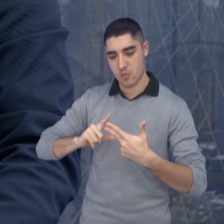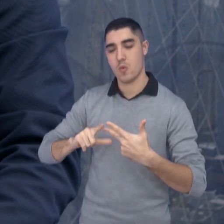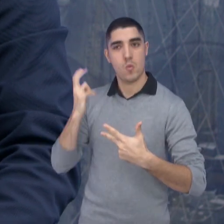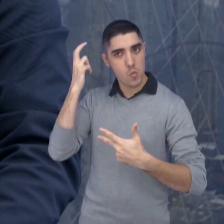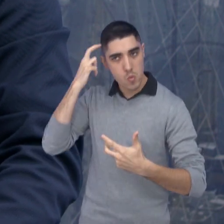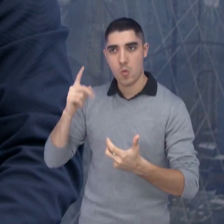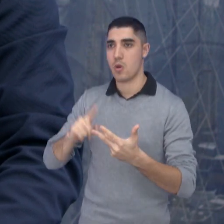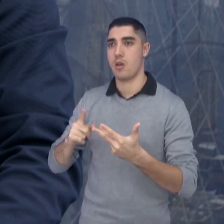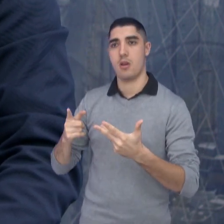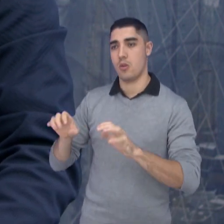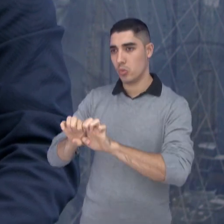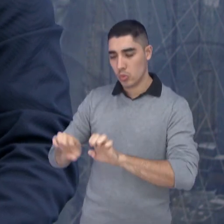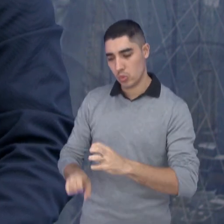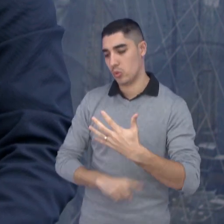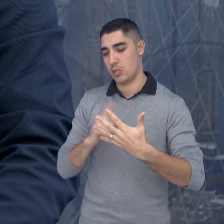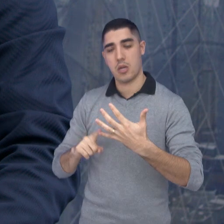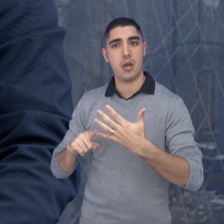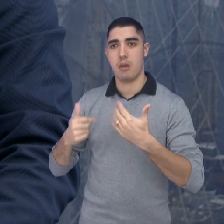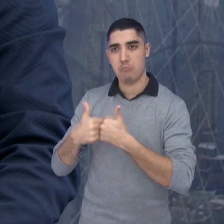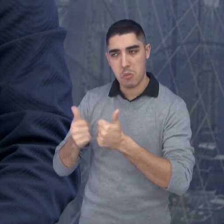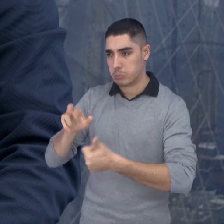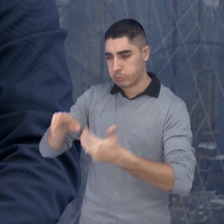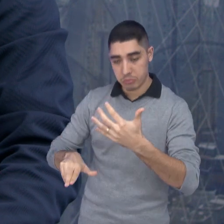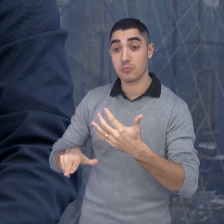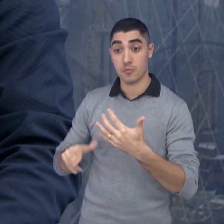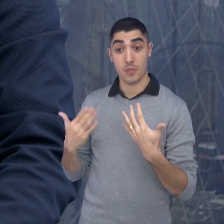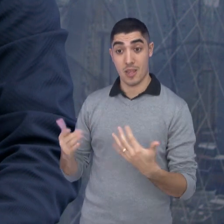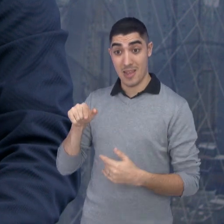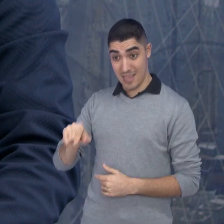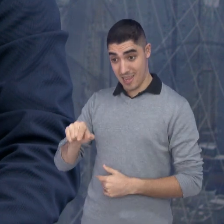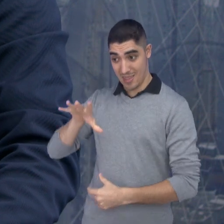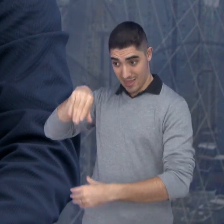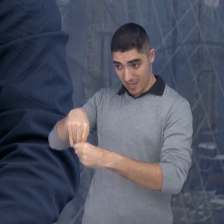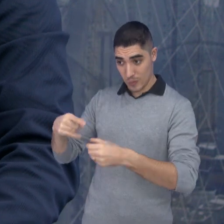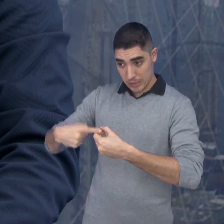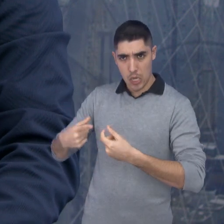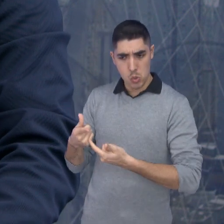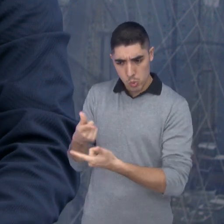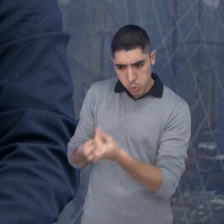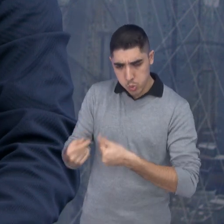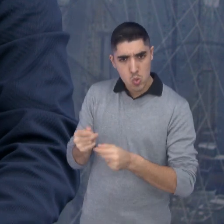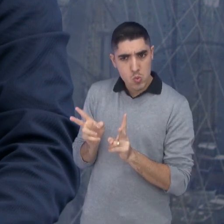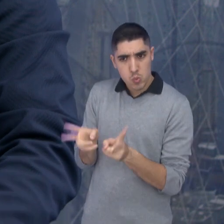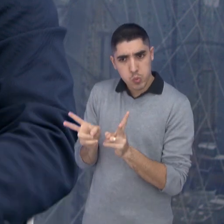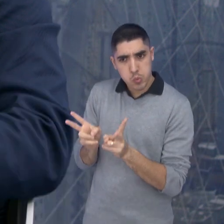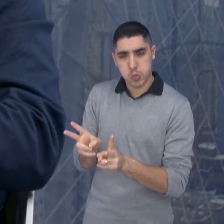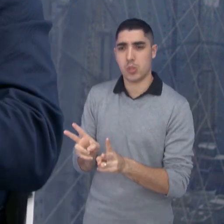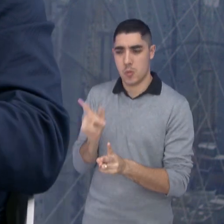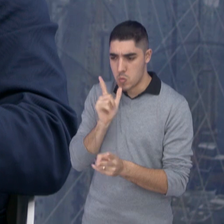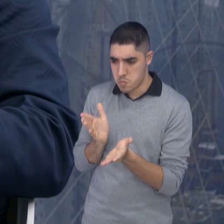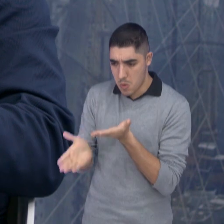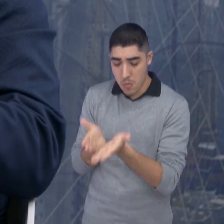urbana, transporte, eu demando numa localidade. Então, a economia local sendo pensada, preservada, e aí o